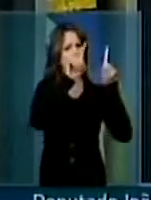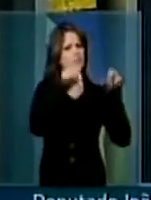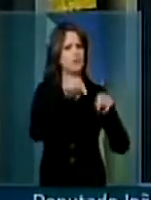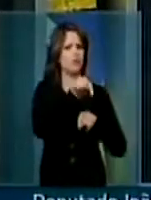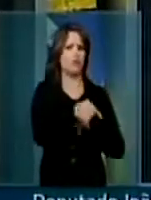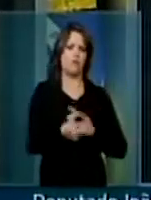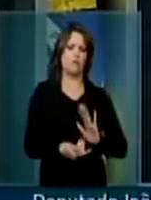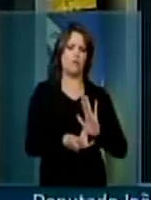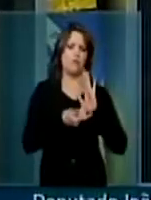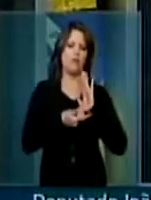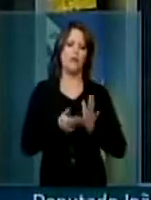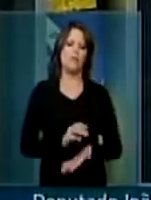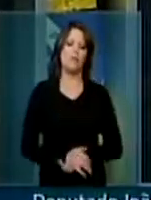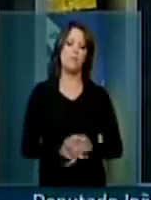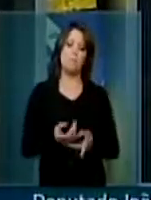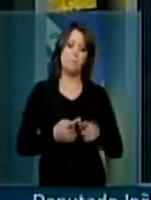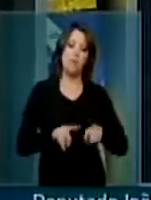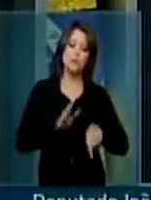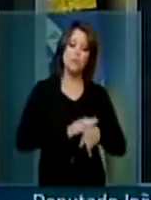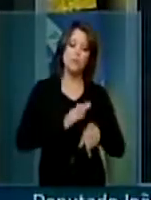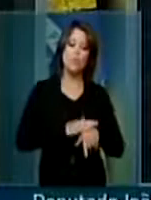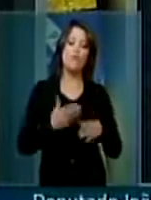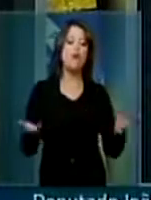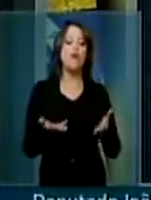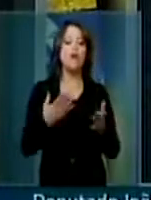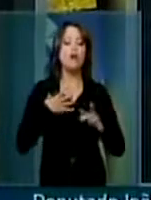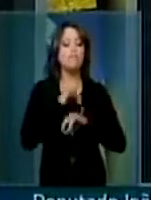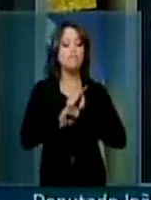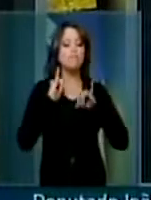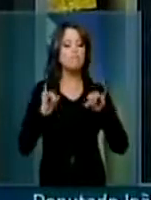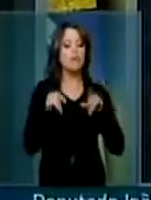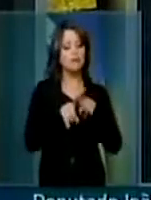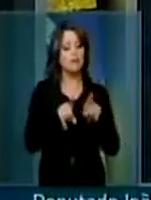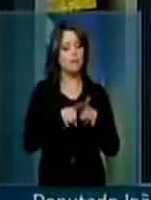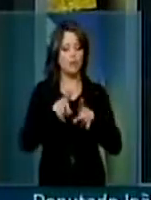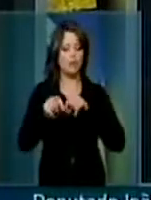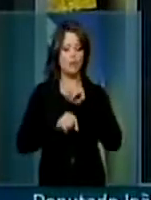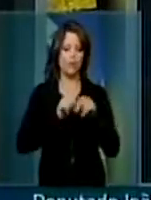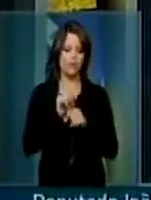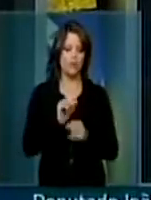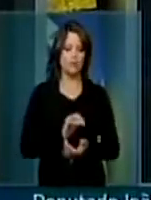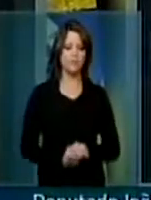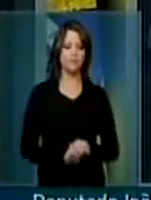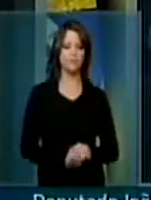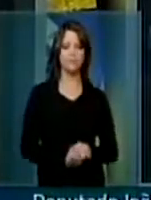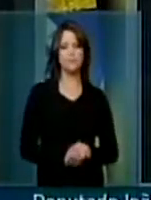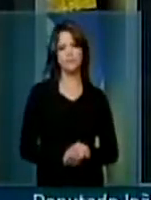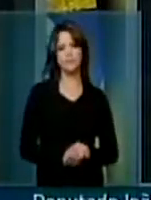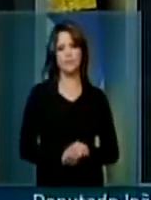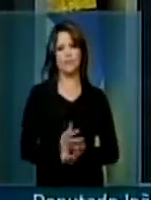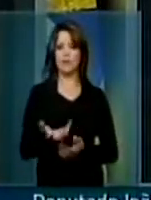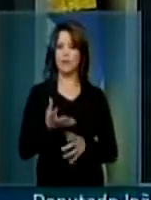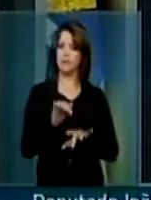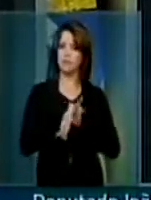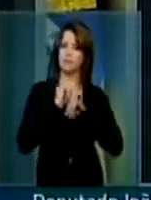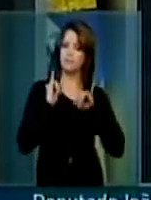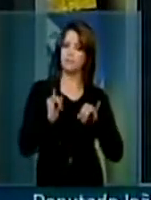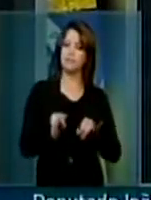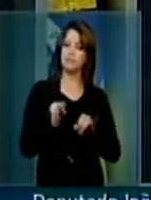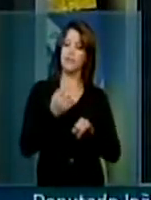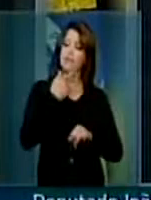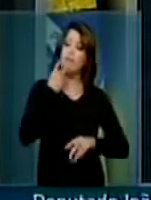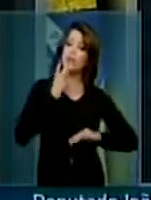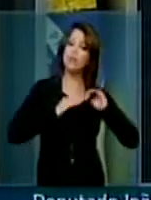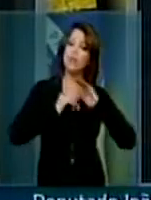casa. Mas, nesse momento, senhora presidente, gostaria também de tocar